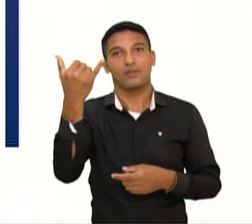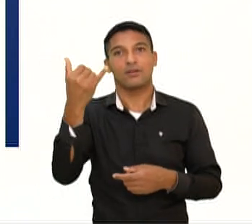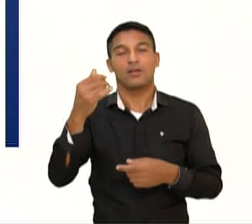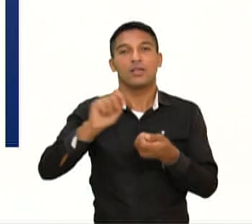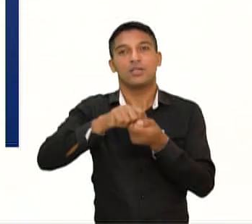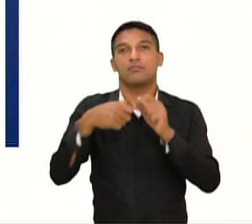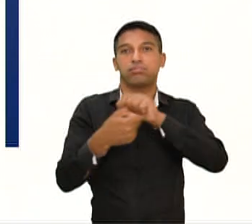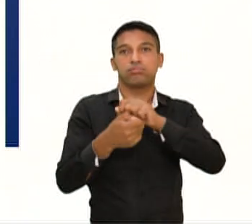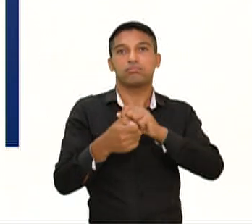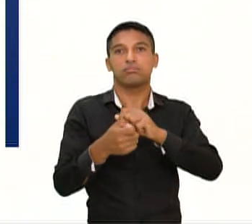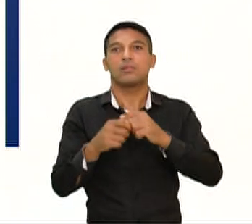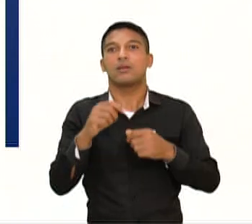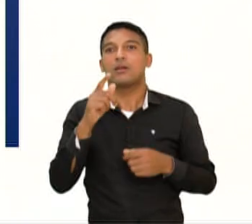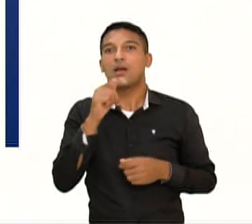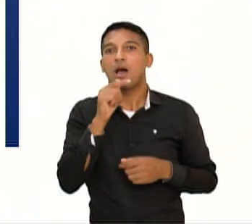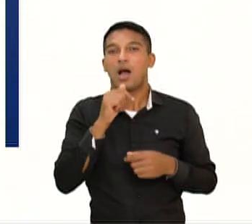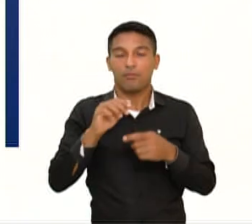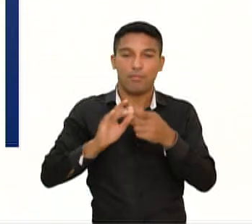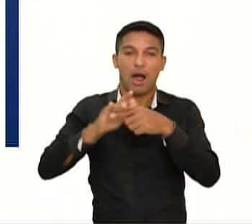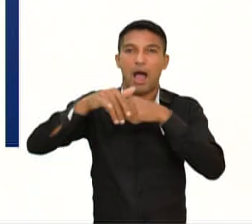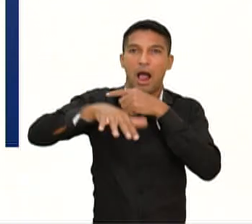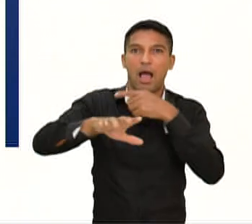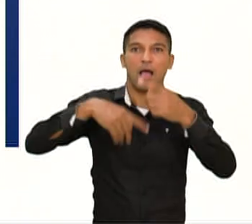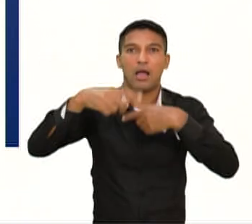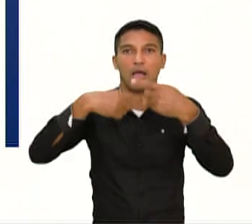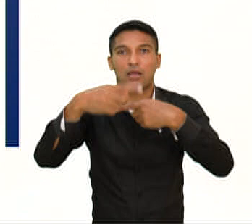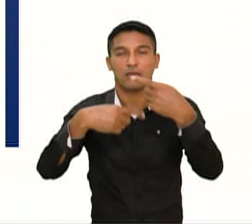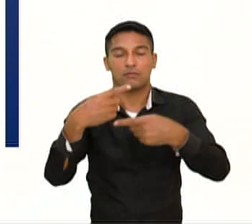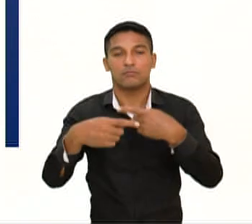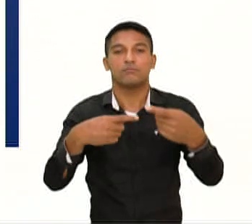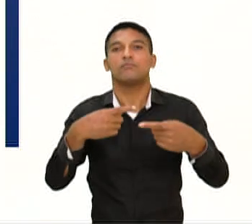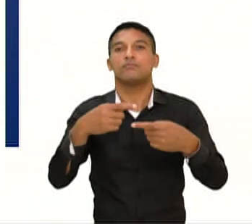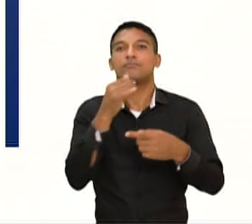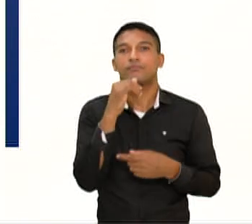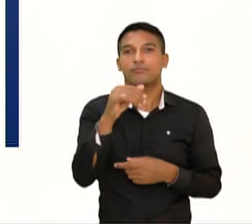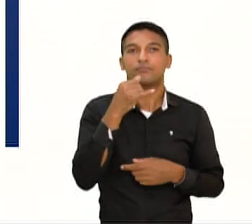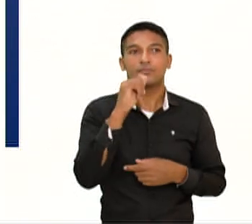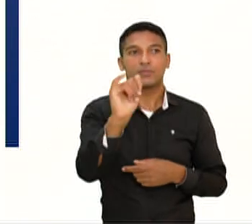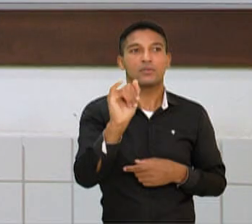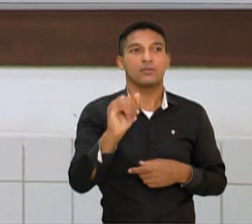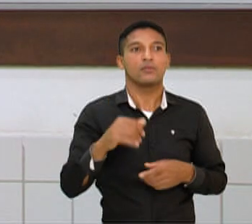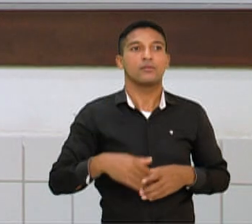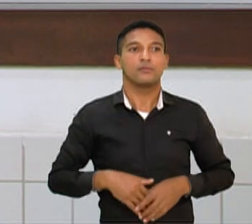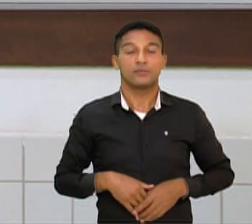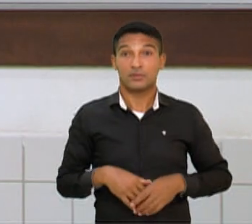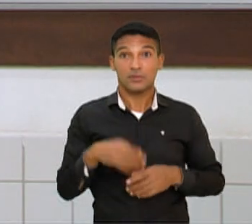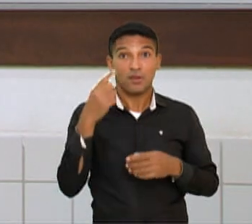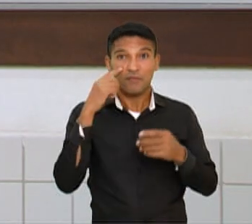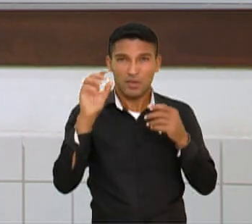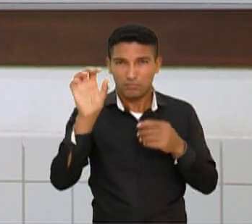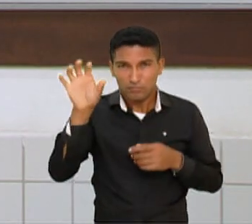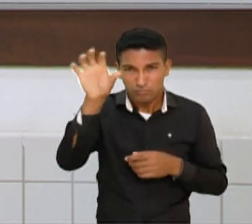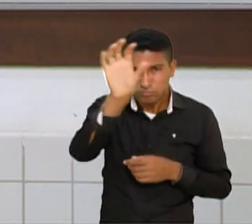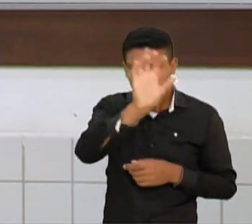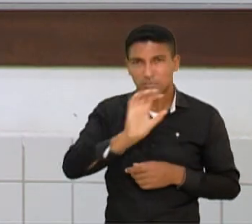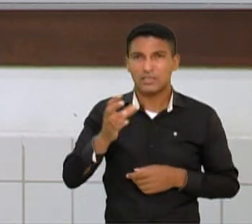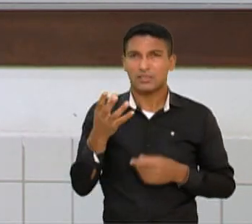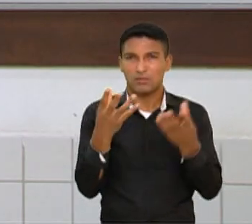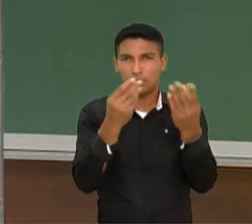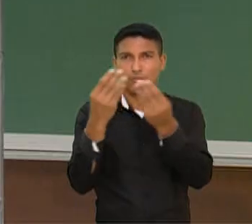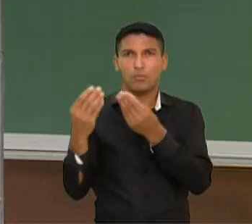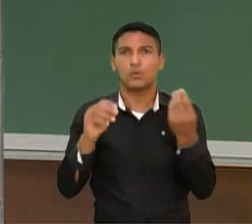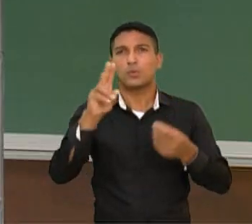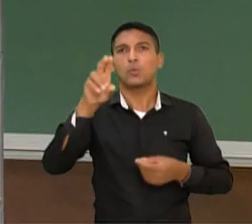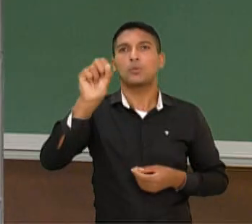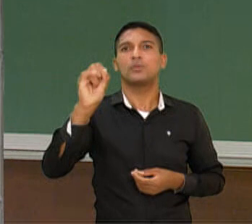olha a quantidade de usinas que tem. Então, logicamente, também não temos o objetivo de decorar nomes nem nada, mas